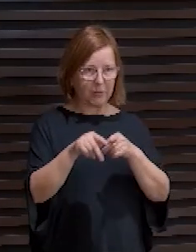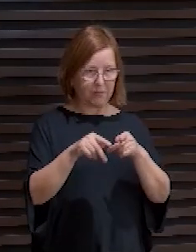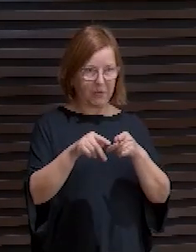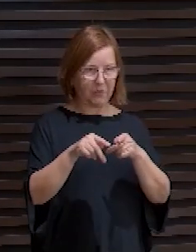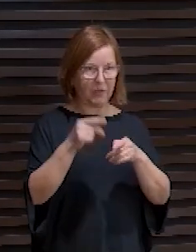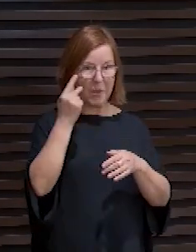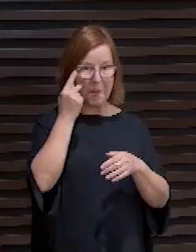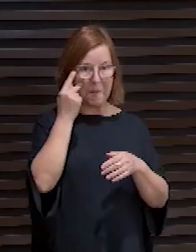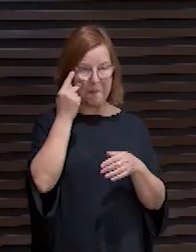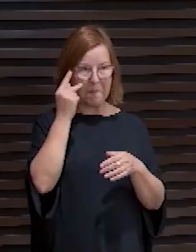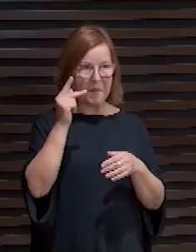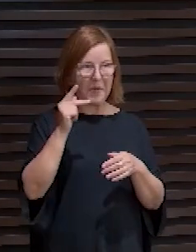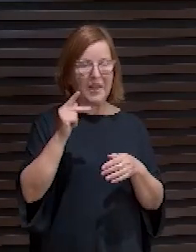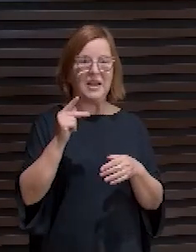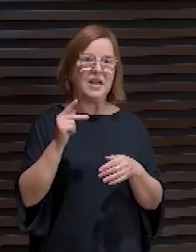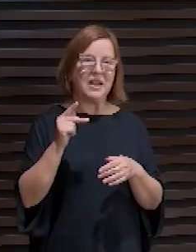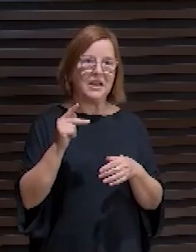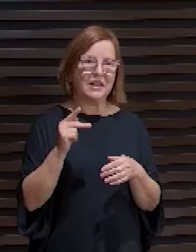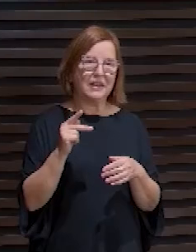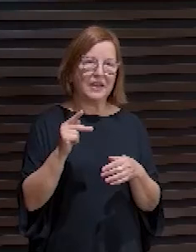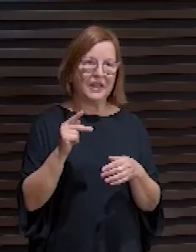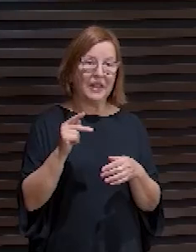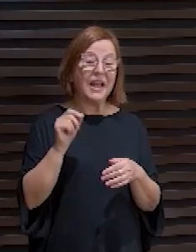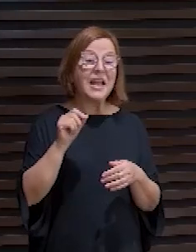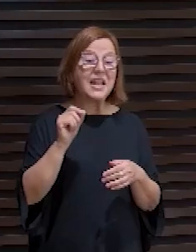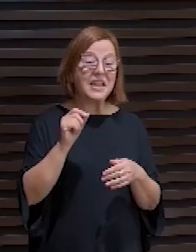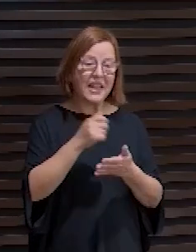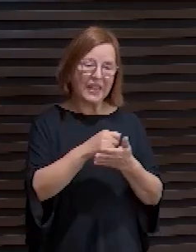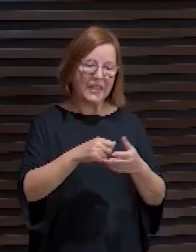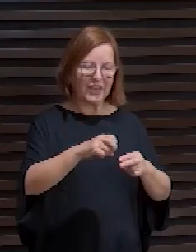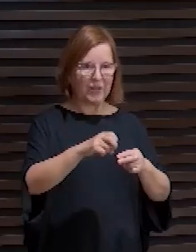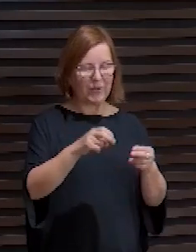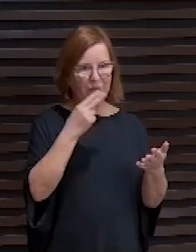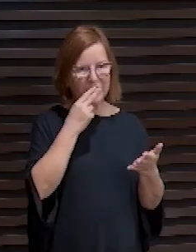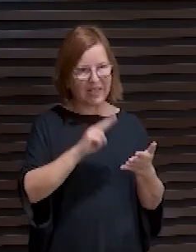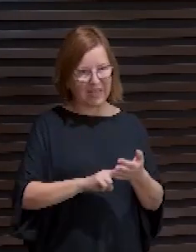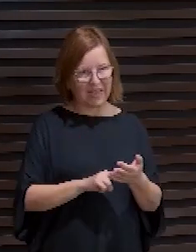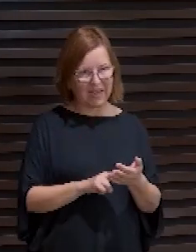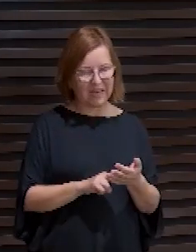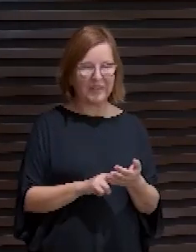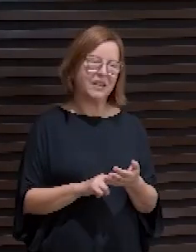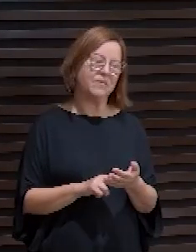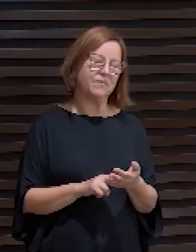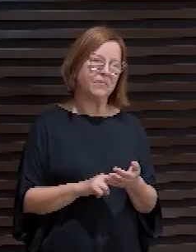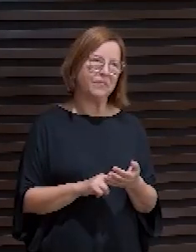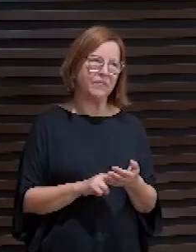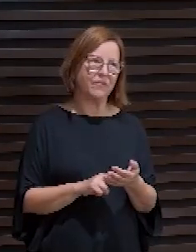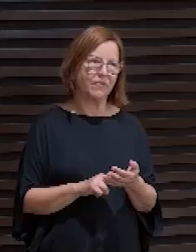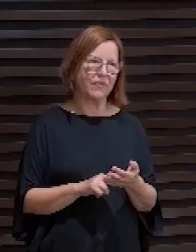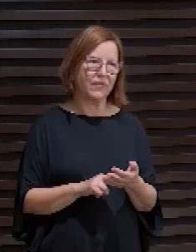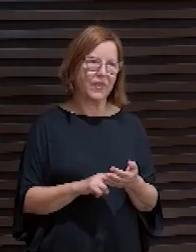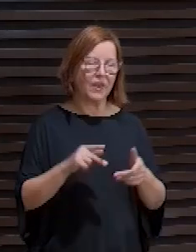indícios concretos de onde viviam. Uma tradução mais exata seria: aqueles que